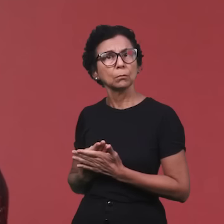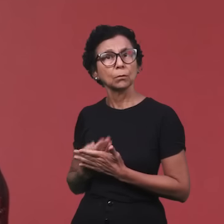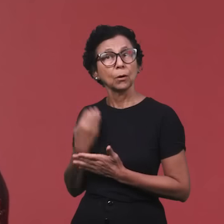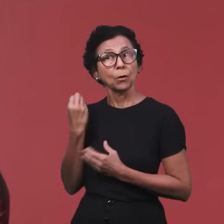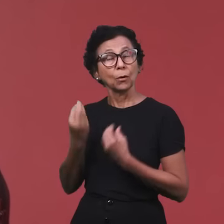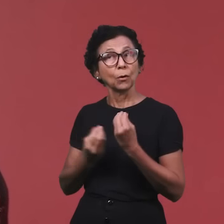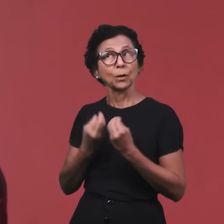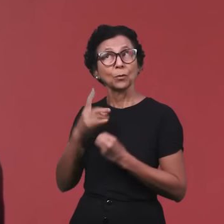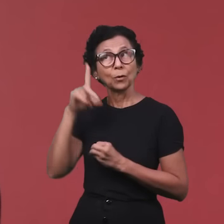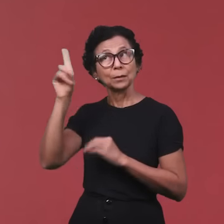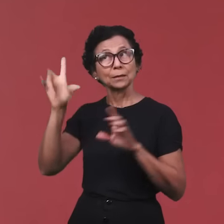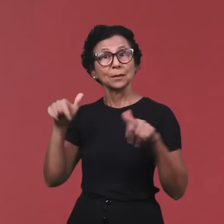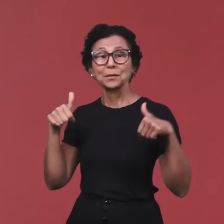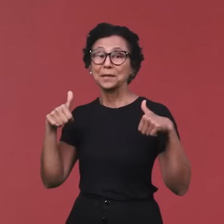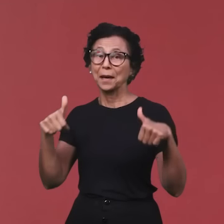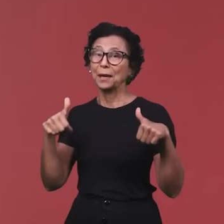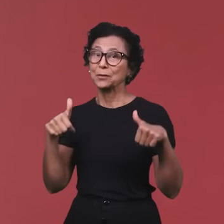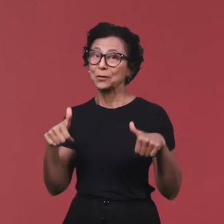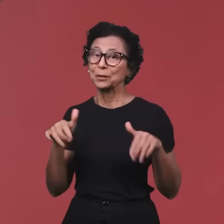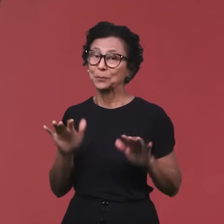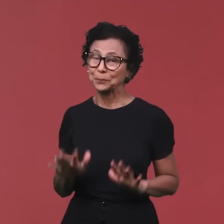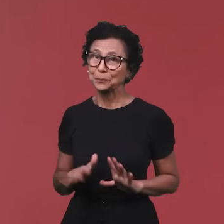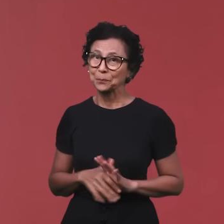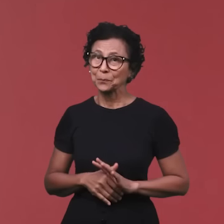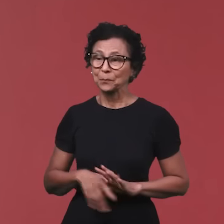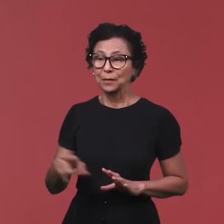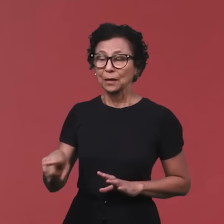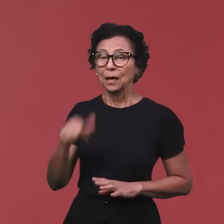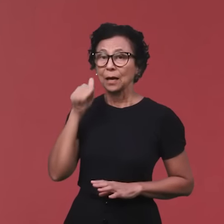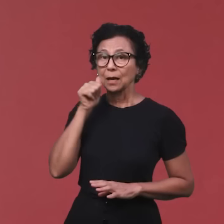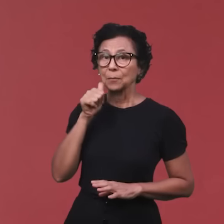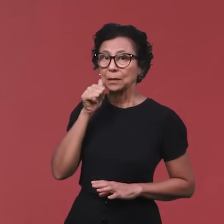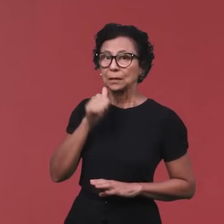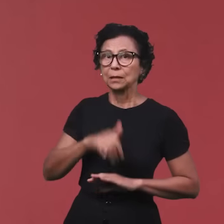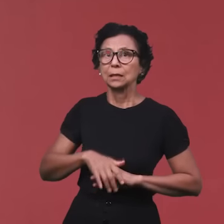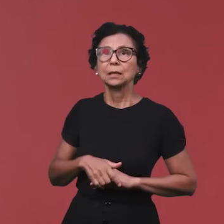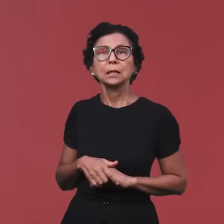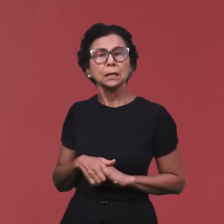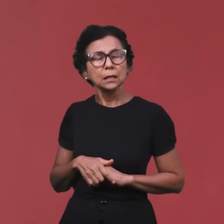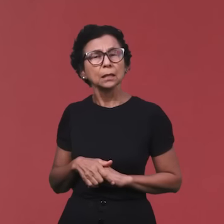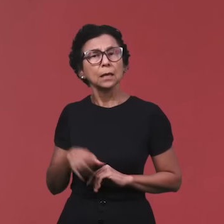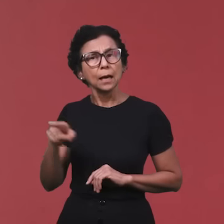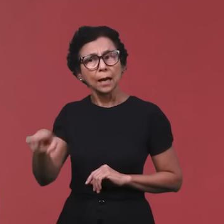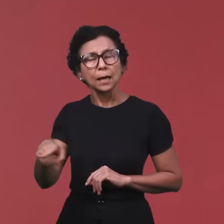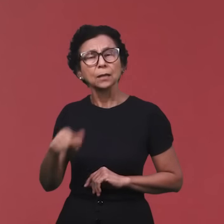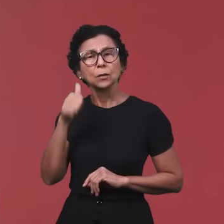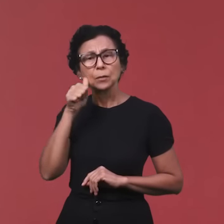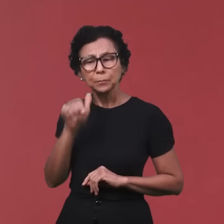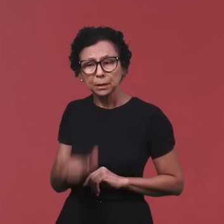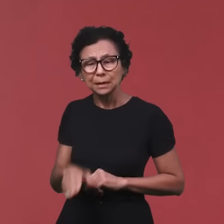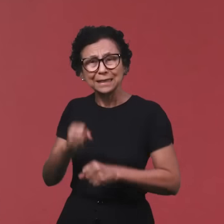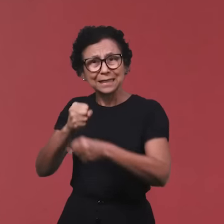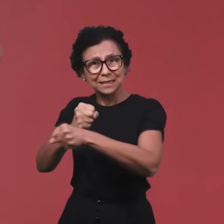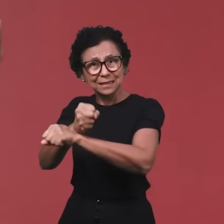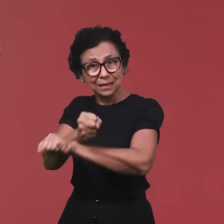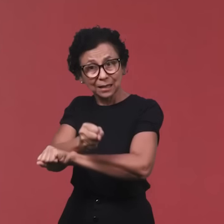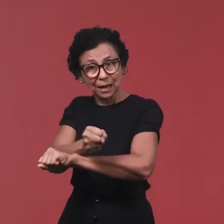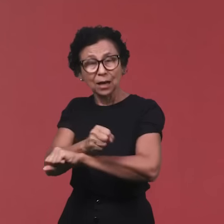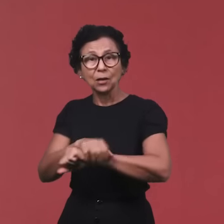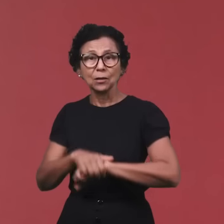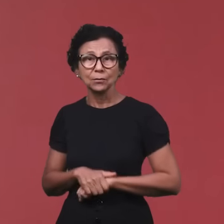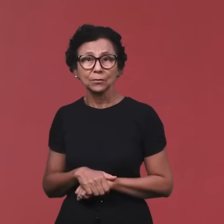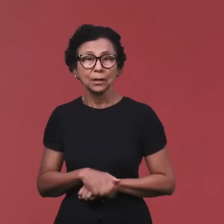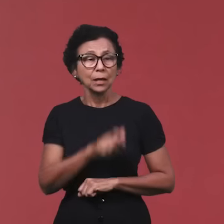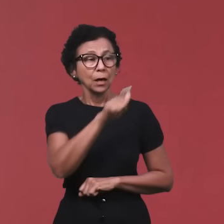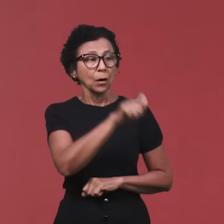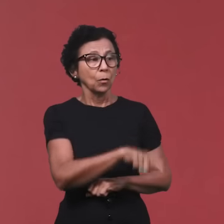como é a eficácia da cura. Como é que isso vai desdobrando? Ela teve eficácia para que uma escrava, uma menina escrava,